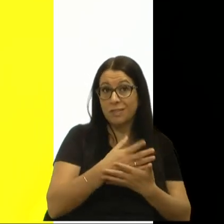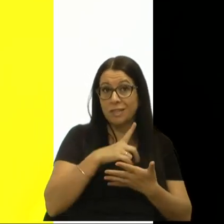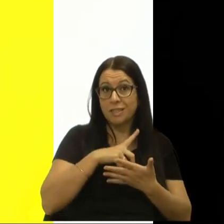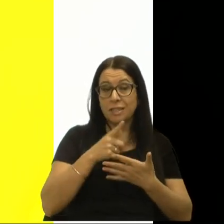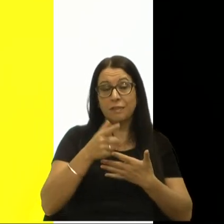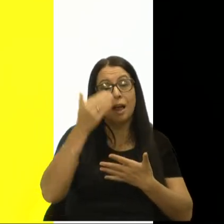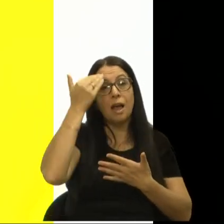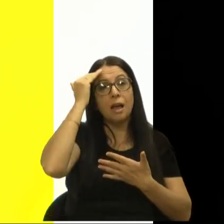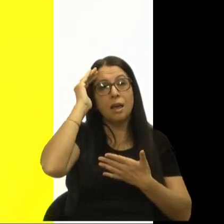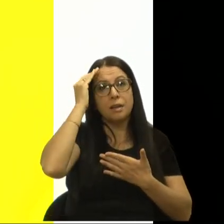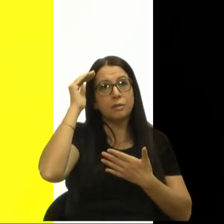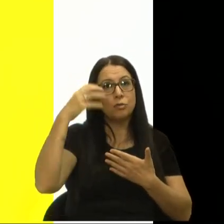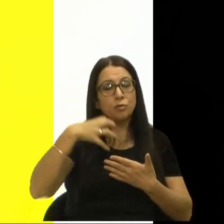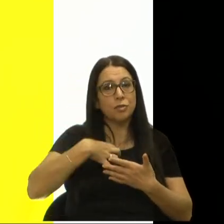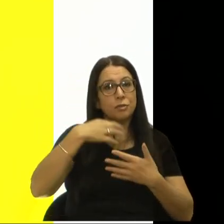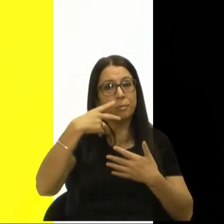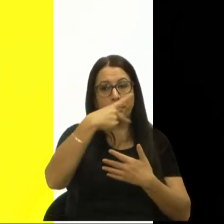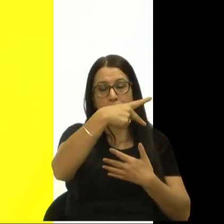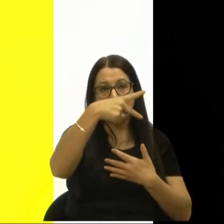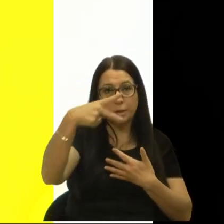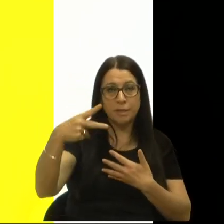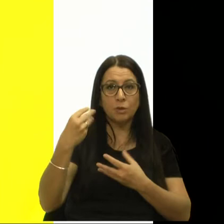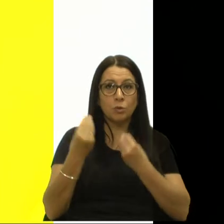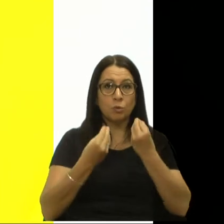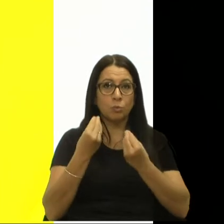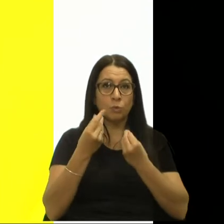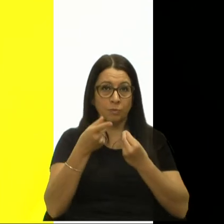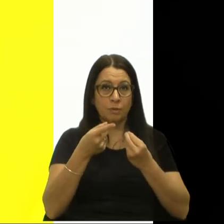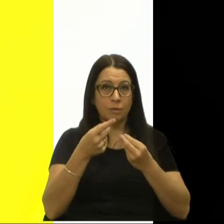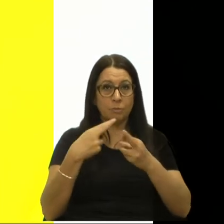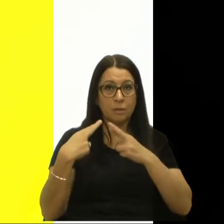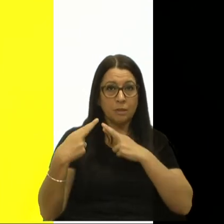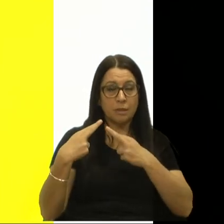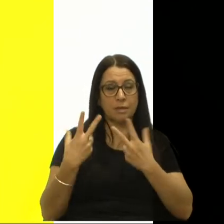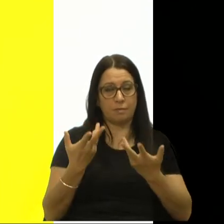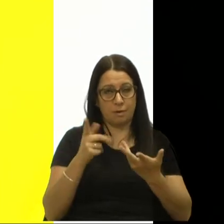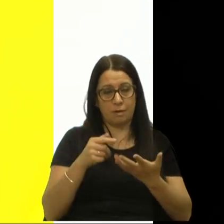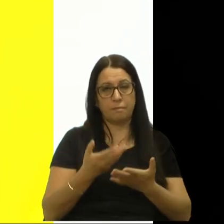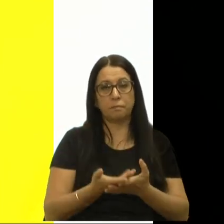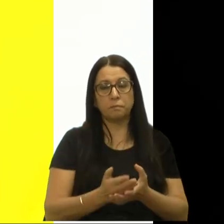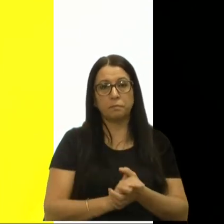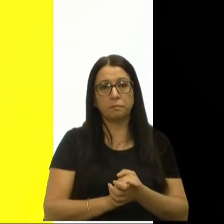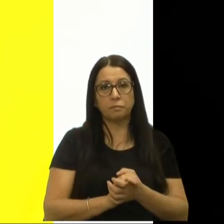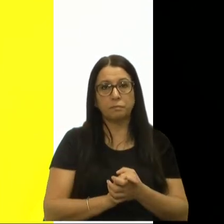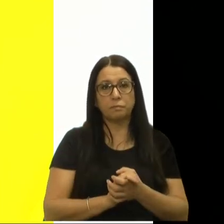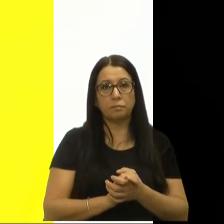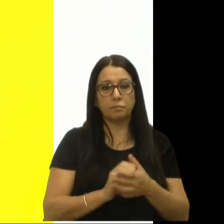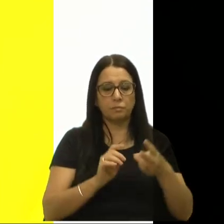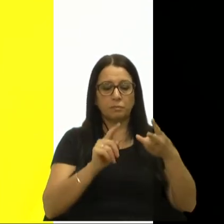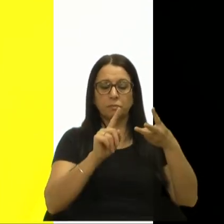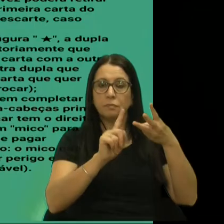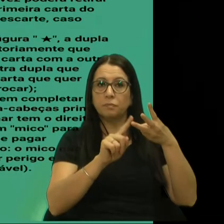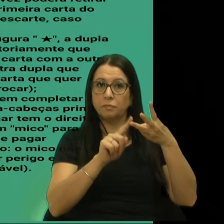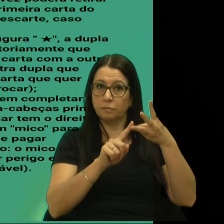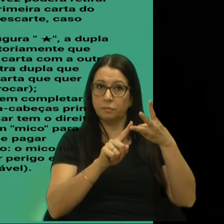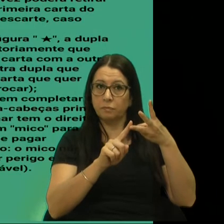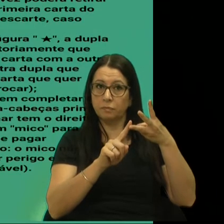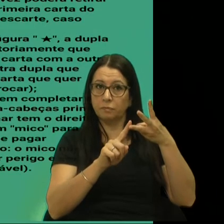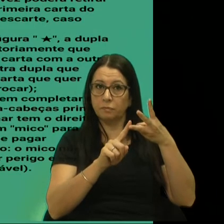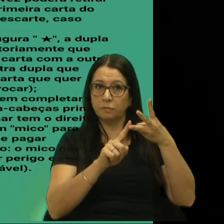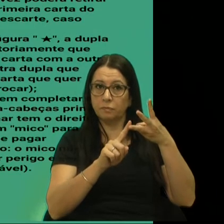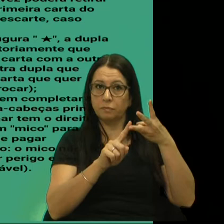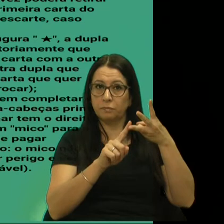a entender da forma deles como é que seriam os traços de uma relação abusiva. E a terceira parte, não sei